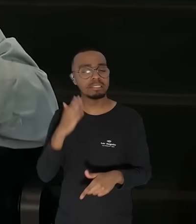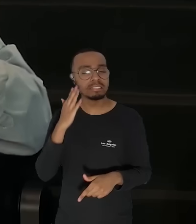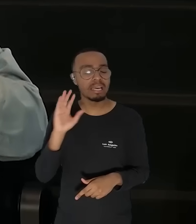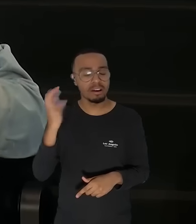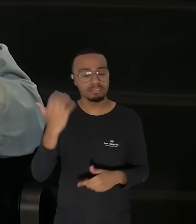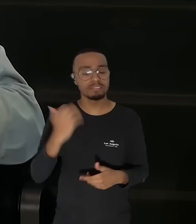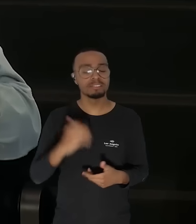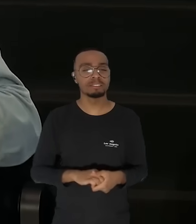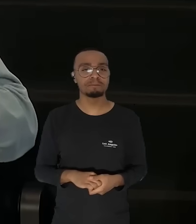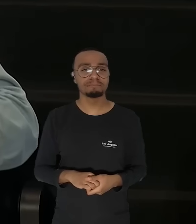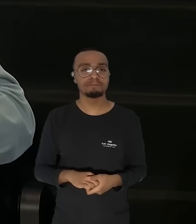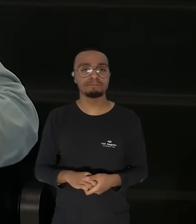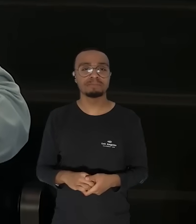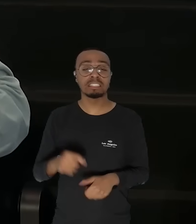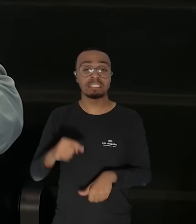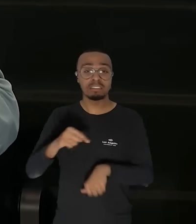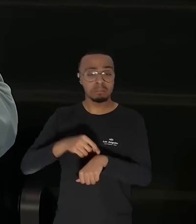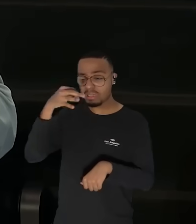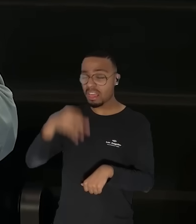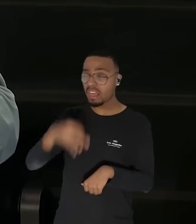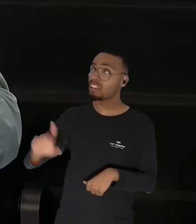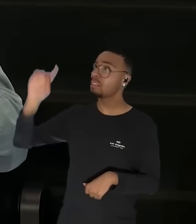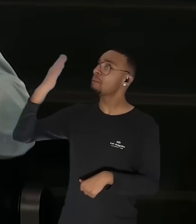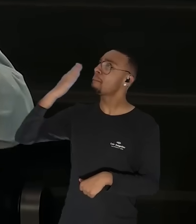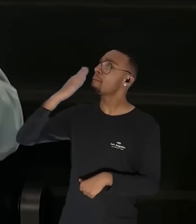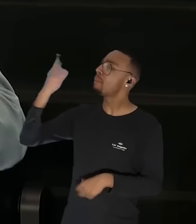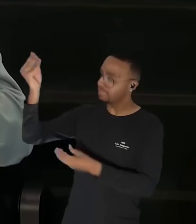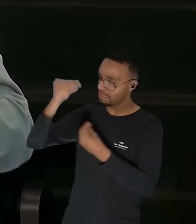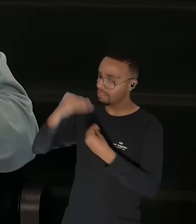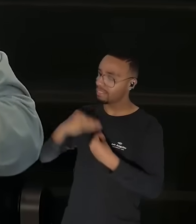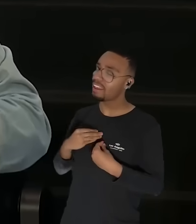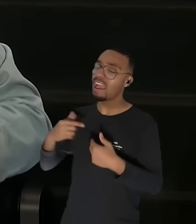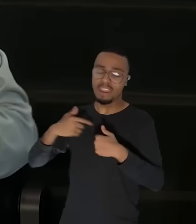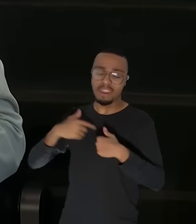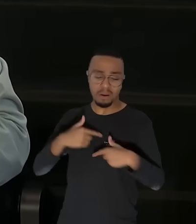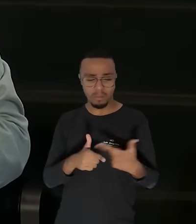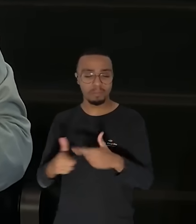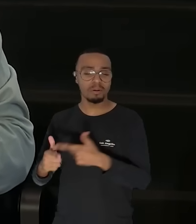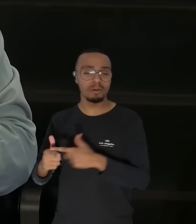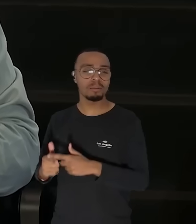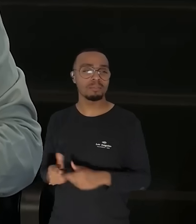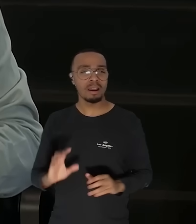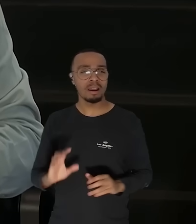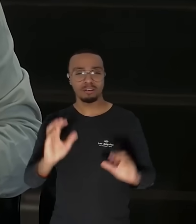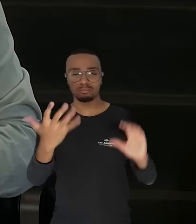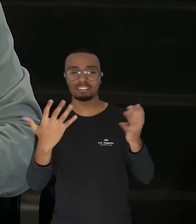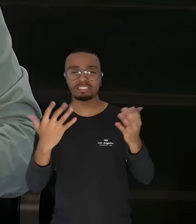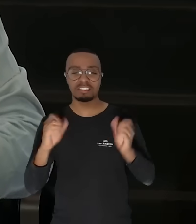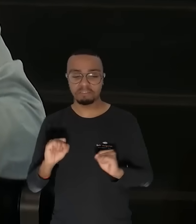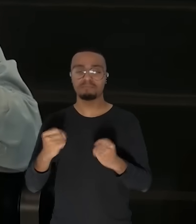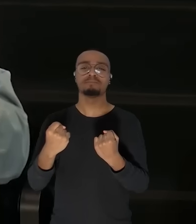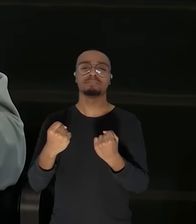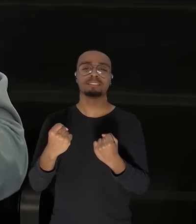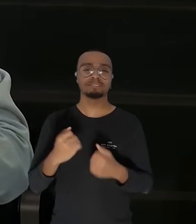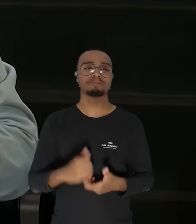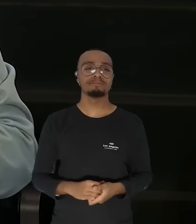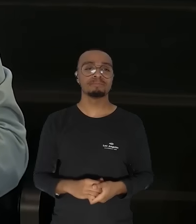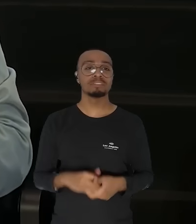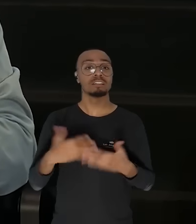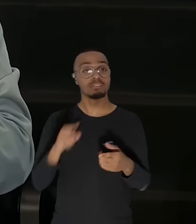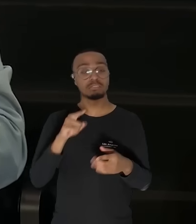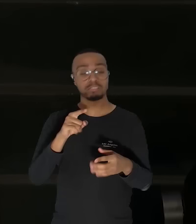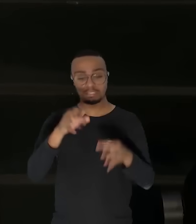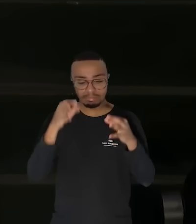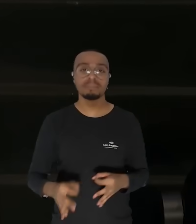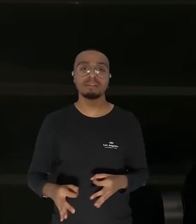de novo: toda vez que Deus me prometer algo, eu terei problemas. Prepare-se para ter